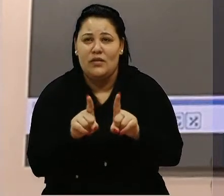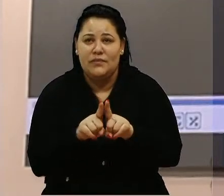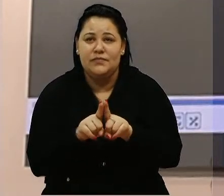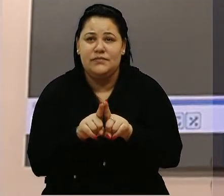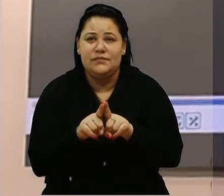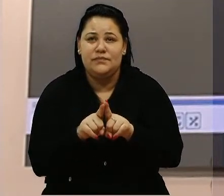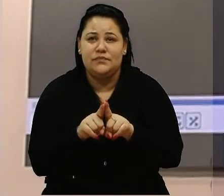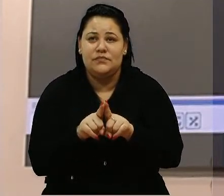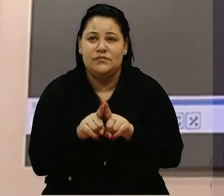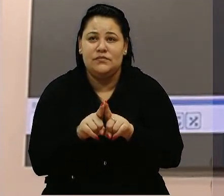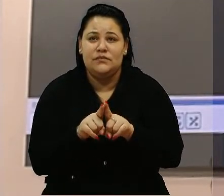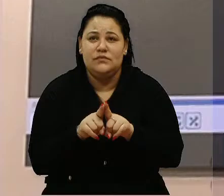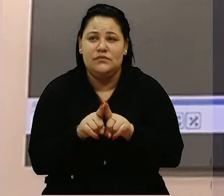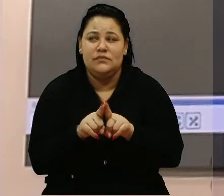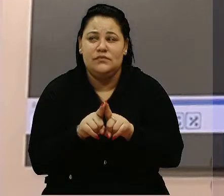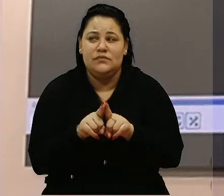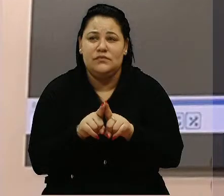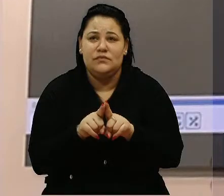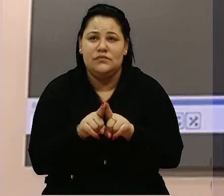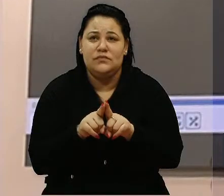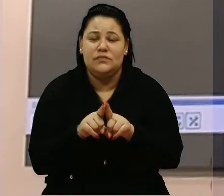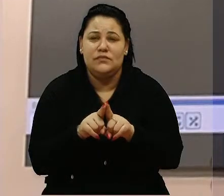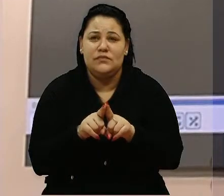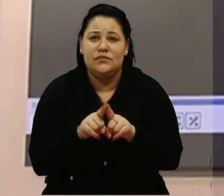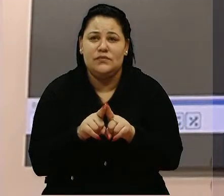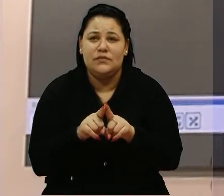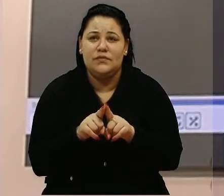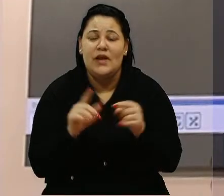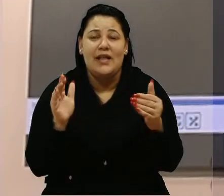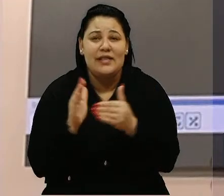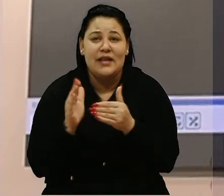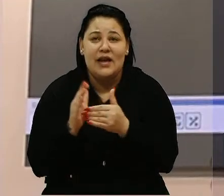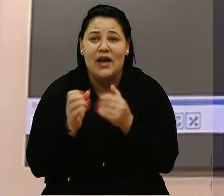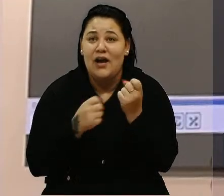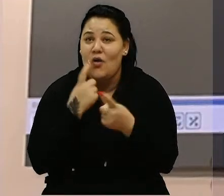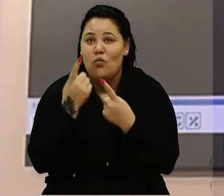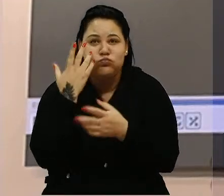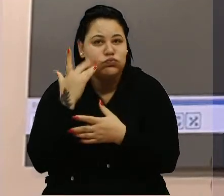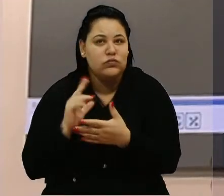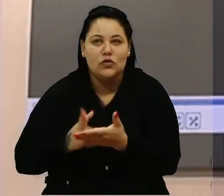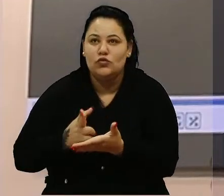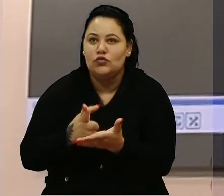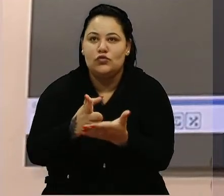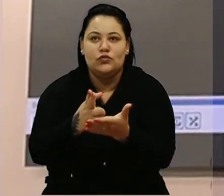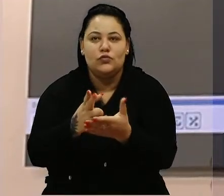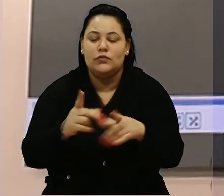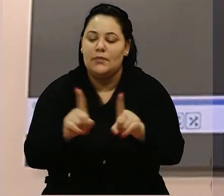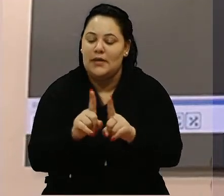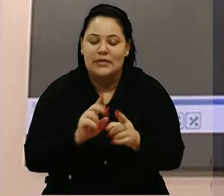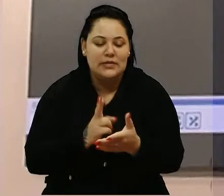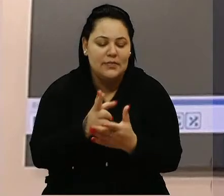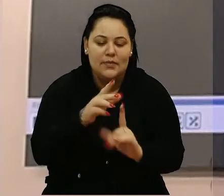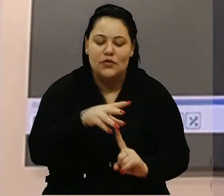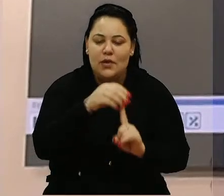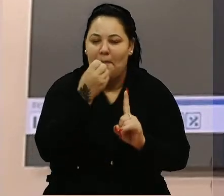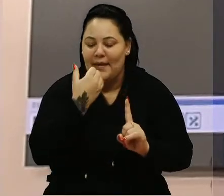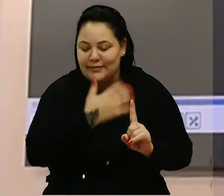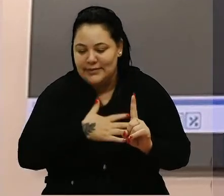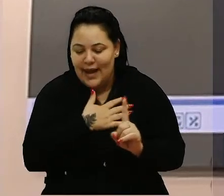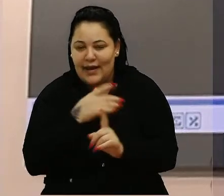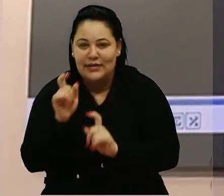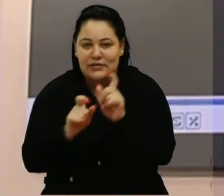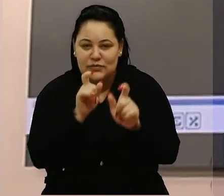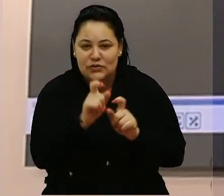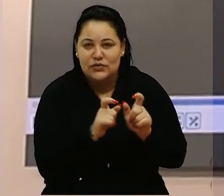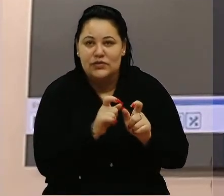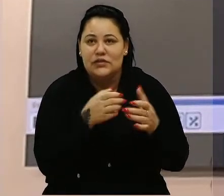limites, com jornadas de até 28 dias consecutivos sem descanso, sempre priorizando o bem-estar das pessoas em